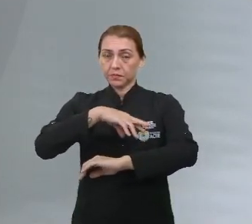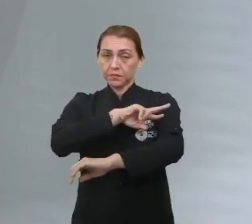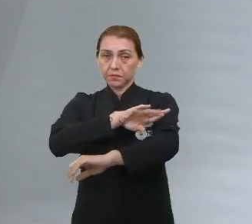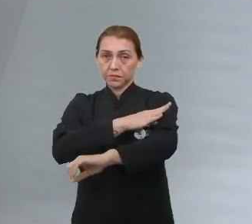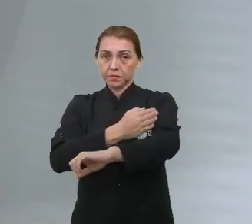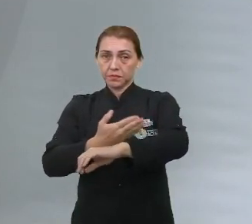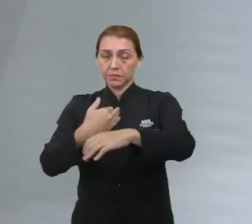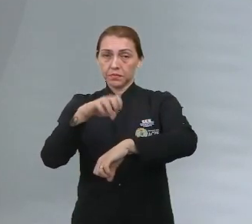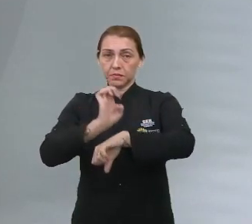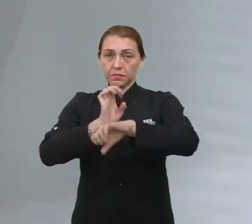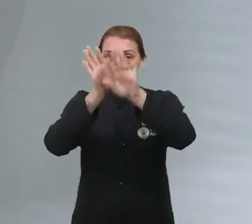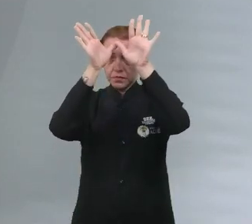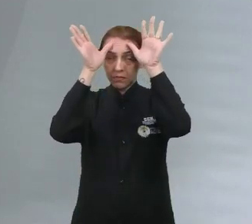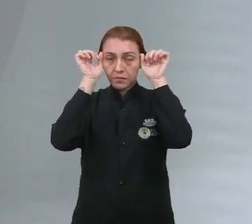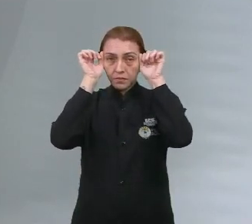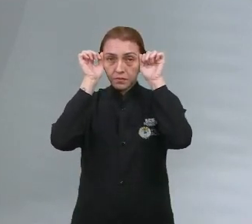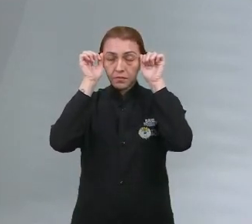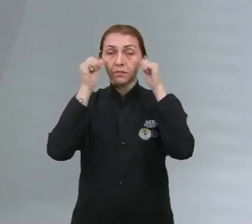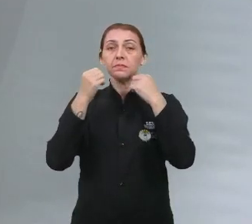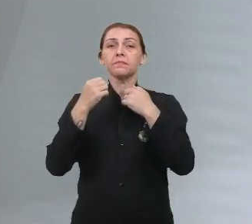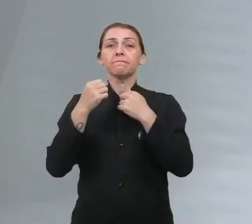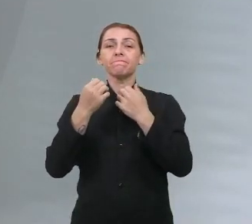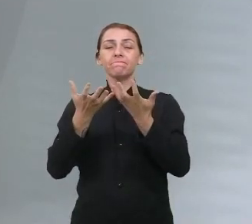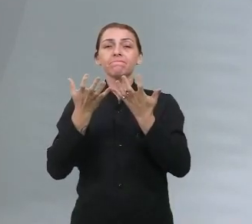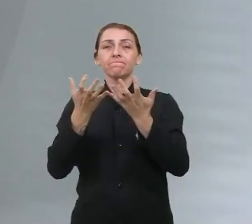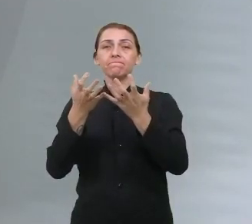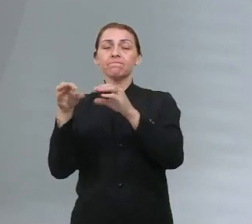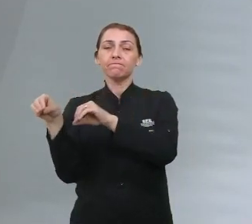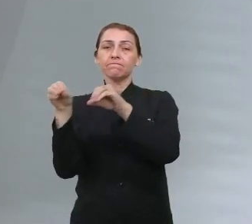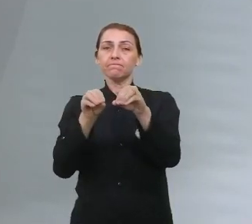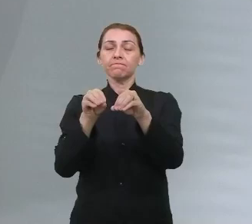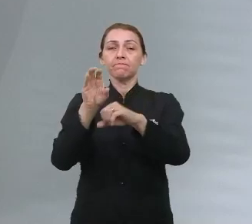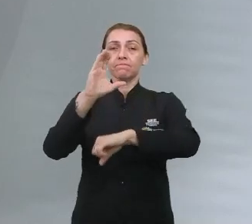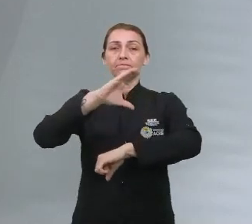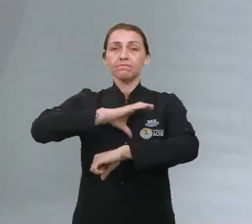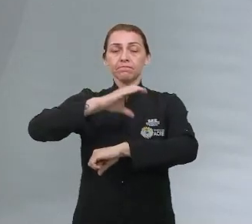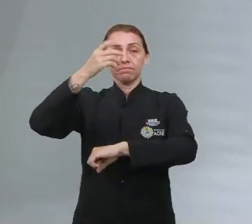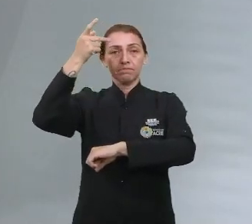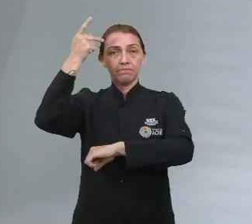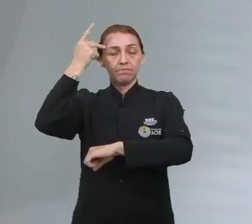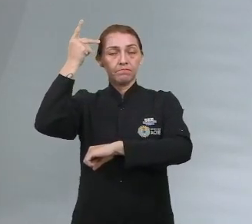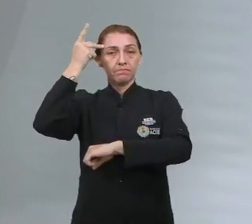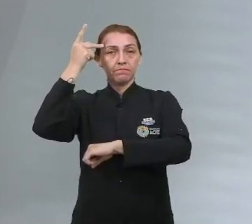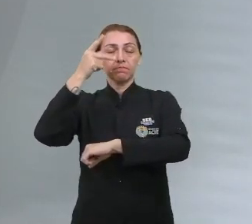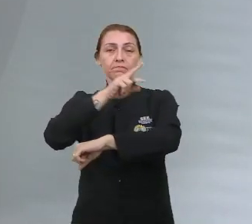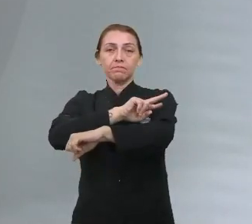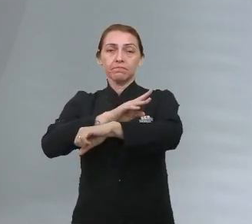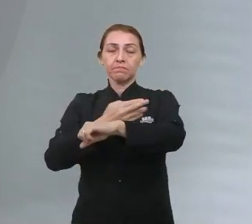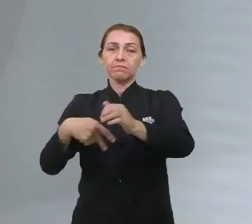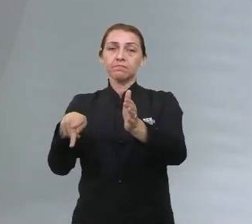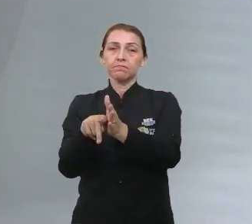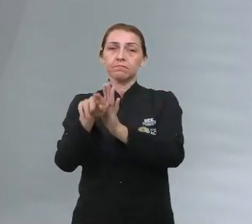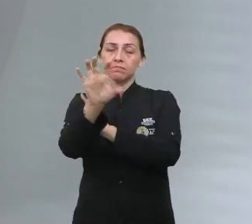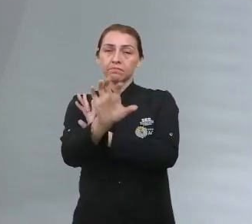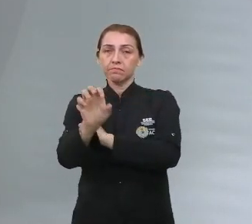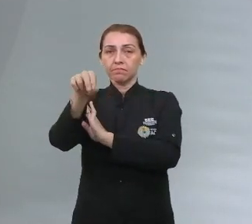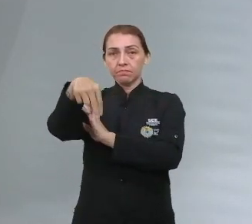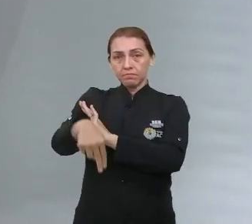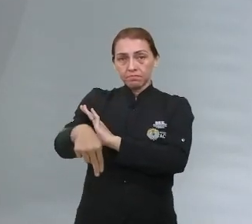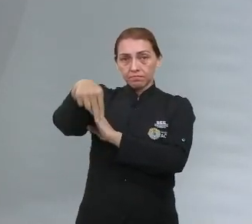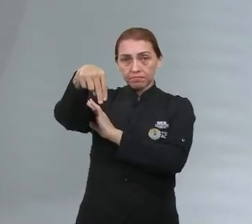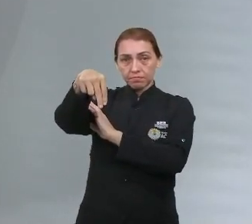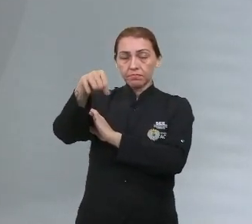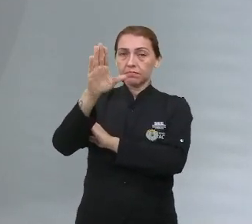Branco, Acre, tá? E pretendo migrar para a cidade de São Paulo. Rio Branco, Acre, está localizado na região